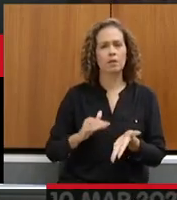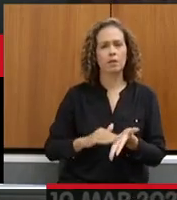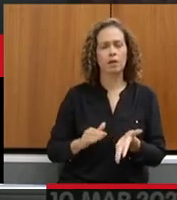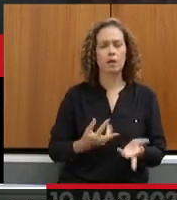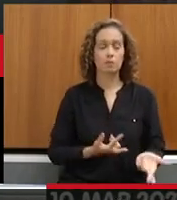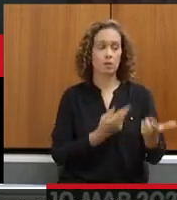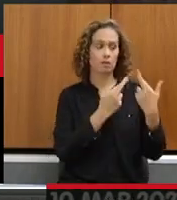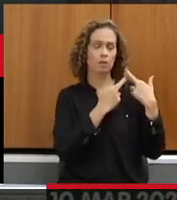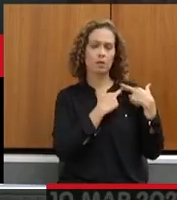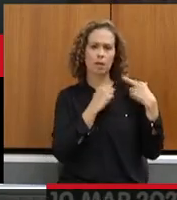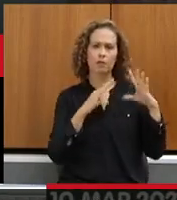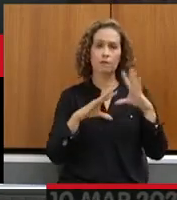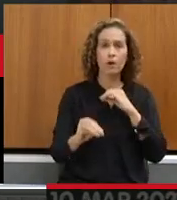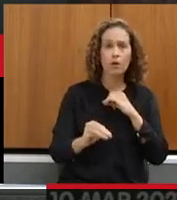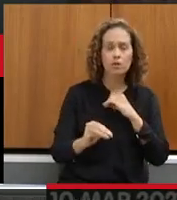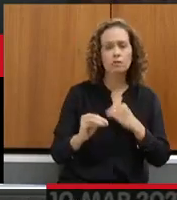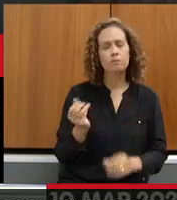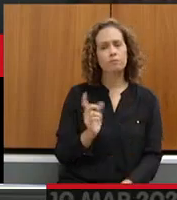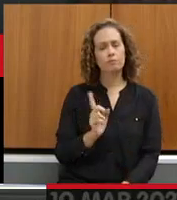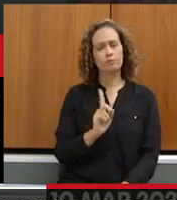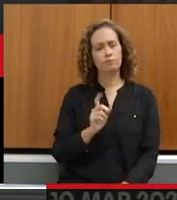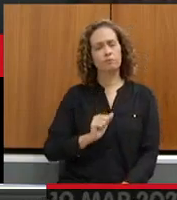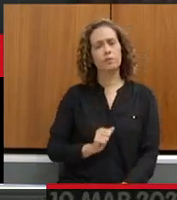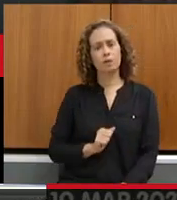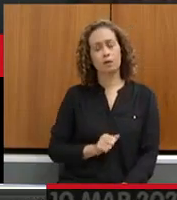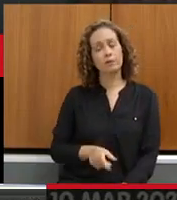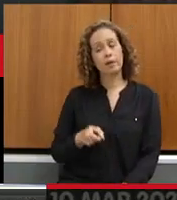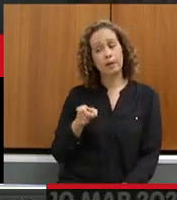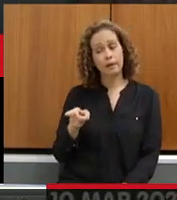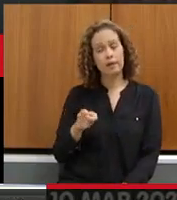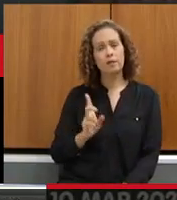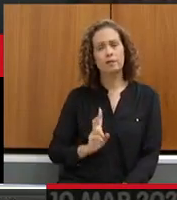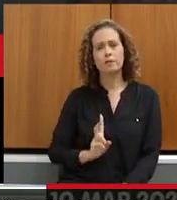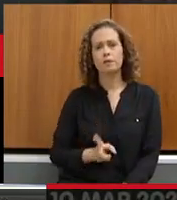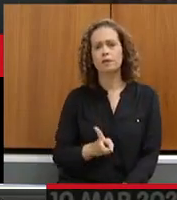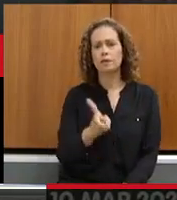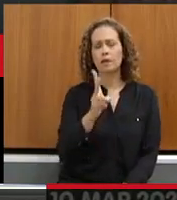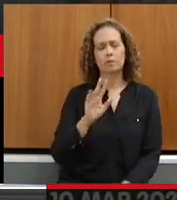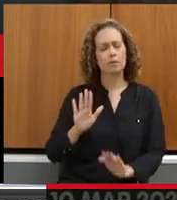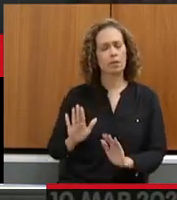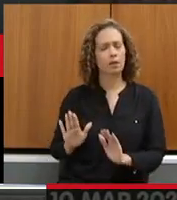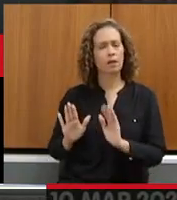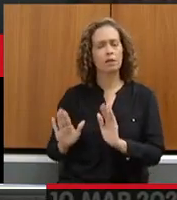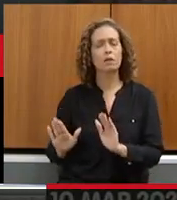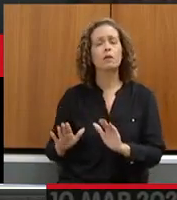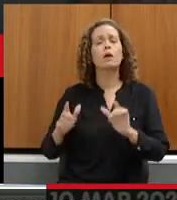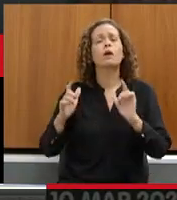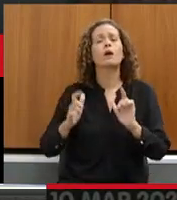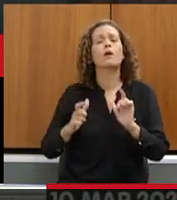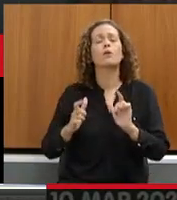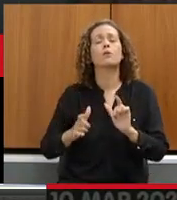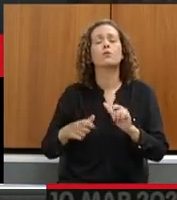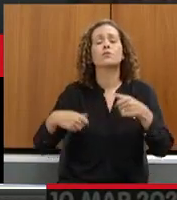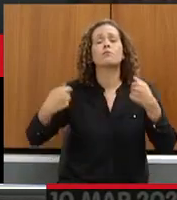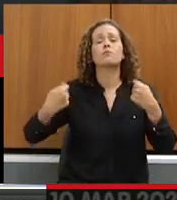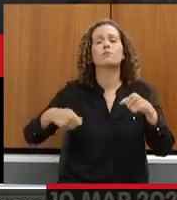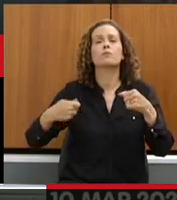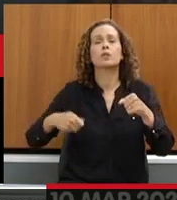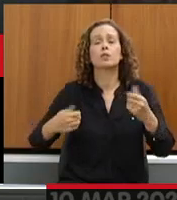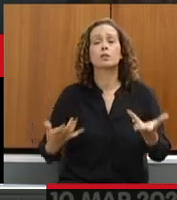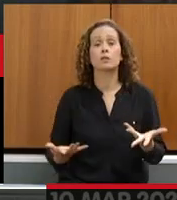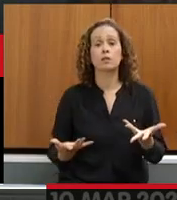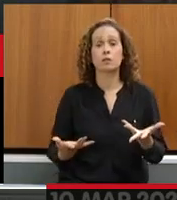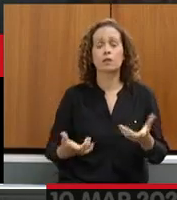às suas responsabilidade e está constantemente havia Onde está vivo o